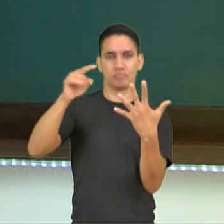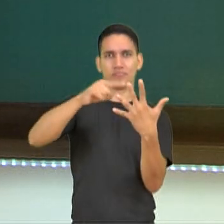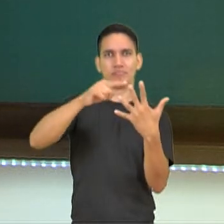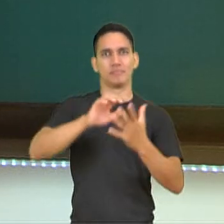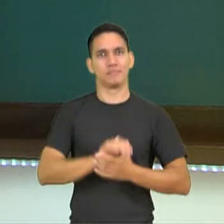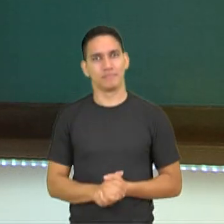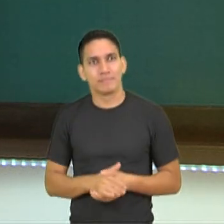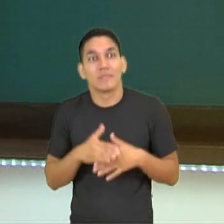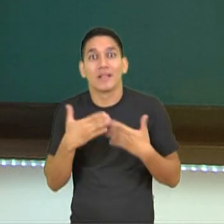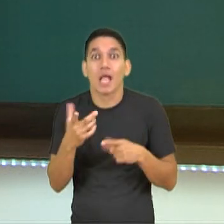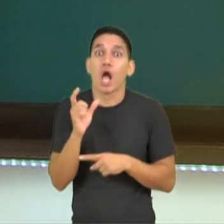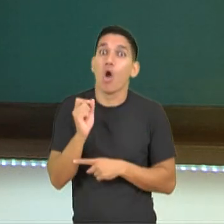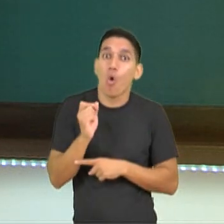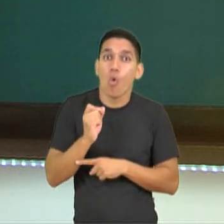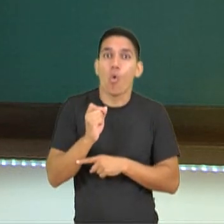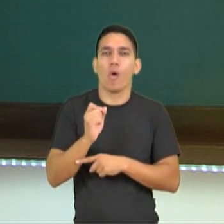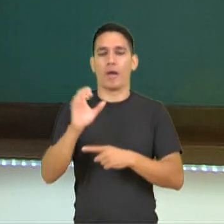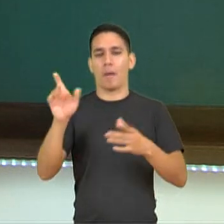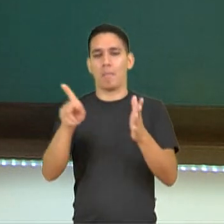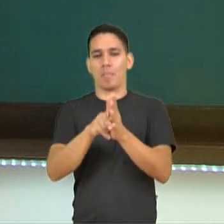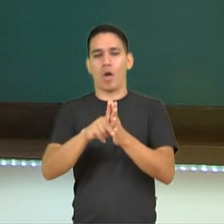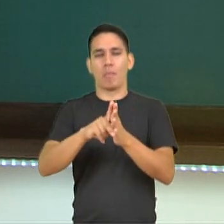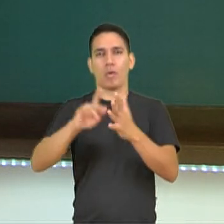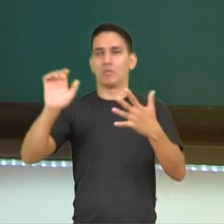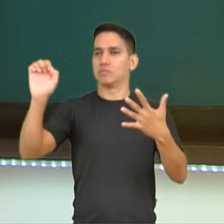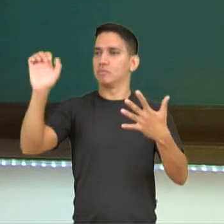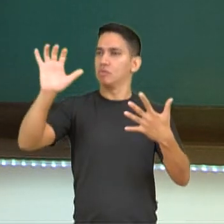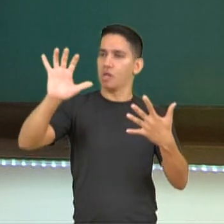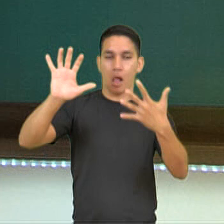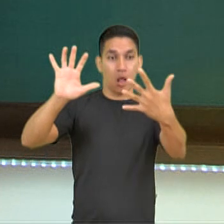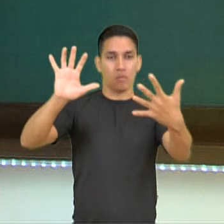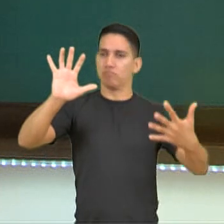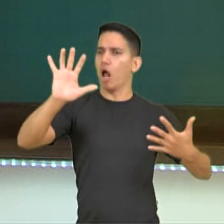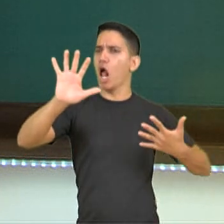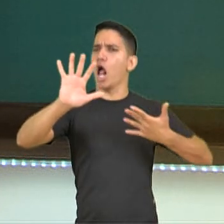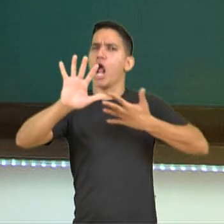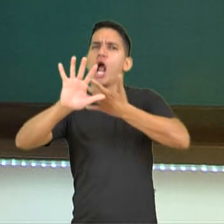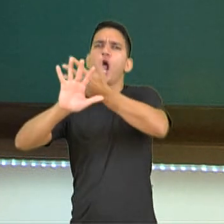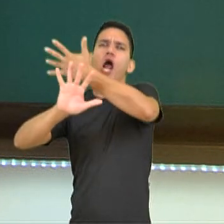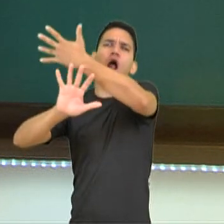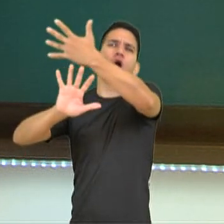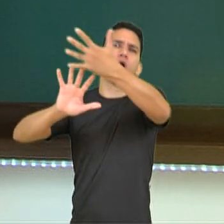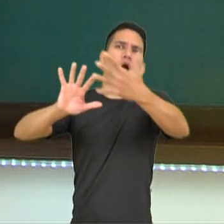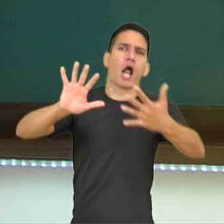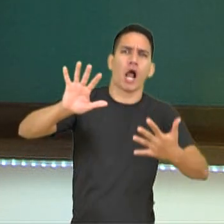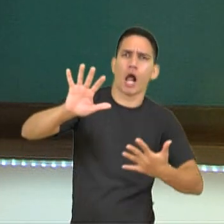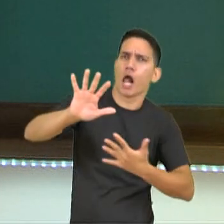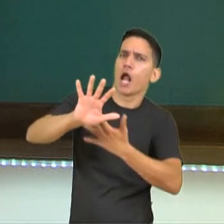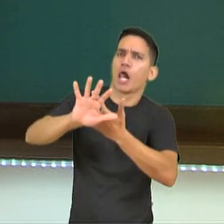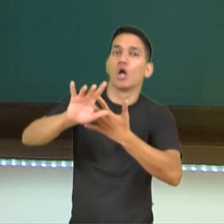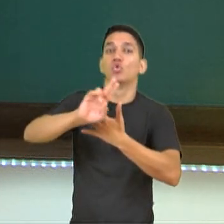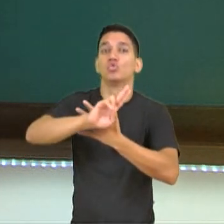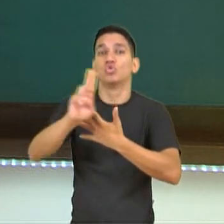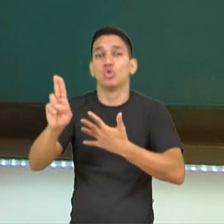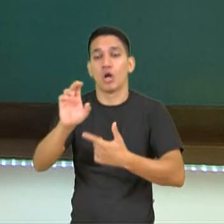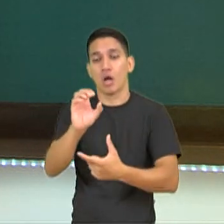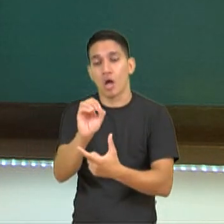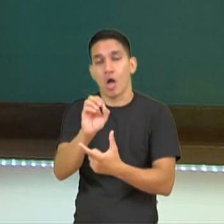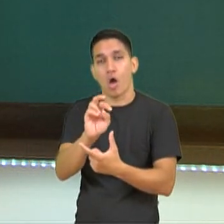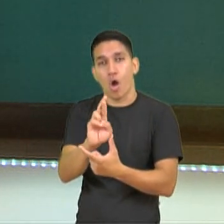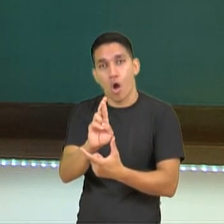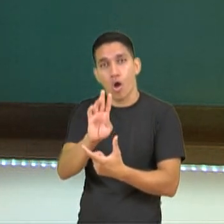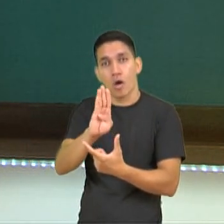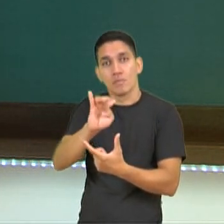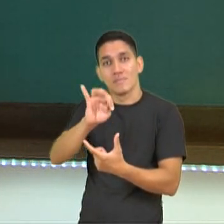aí, então, essa volta que os planetas dão em torno do Sol, a gente chama de órbita, a órbita